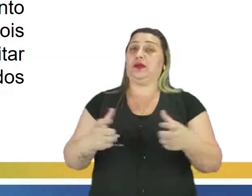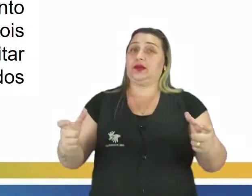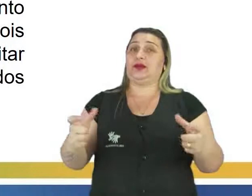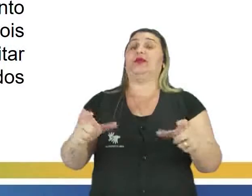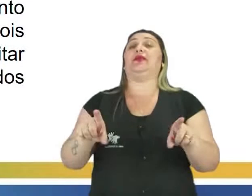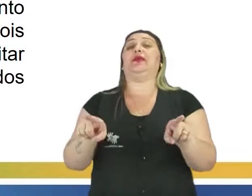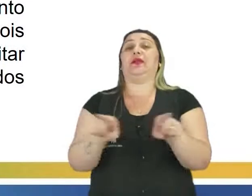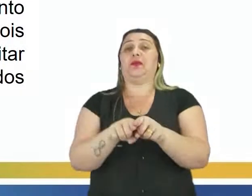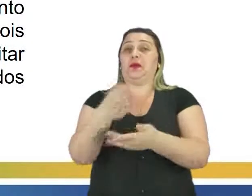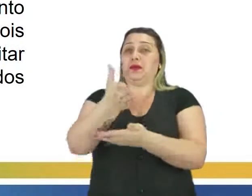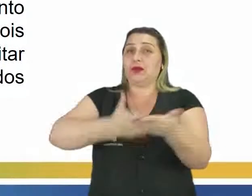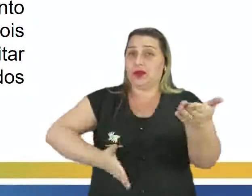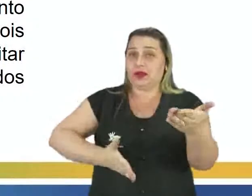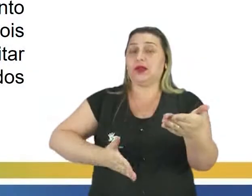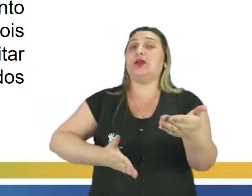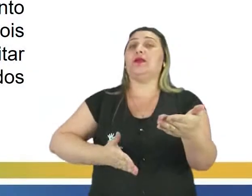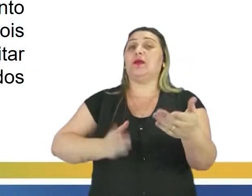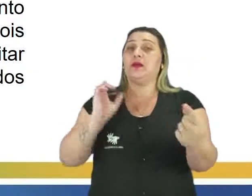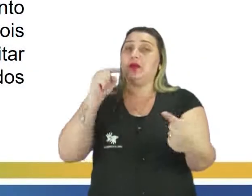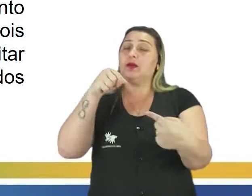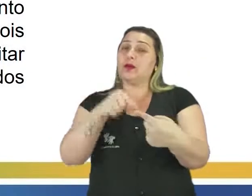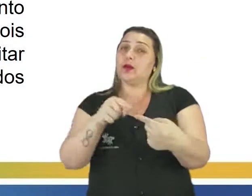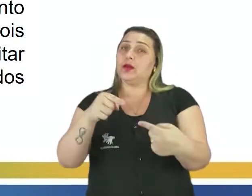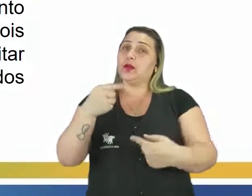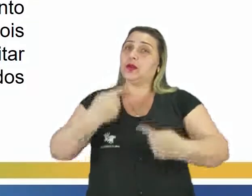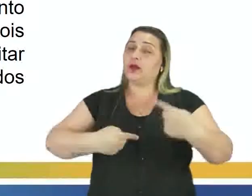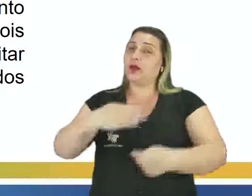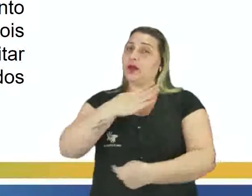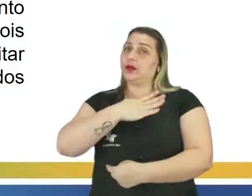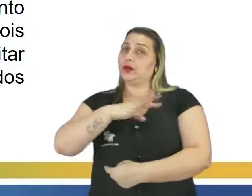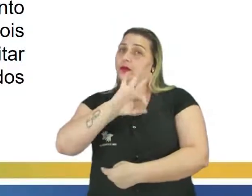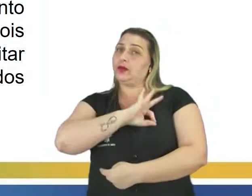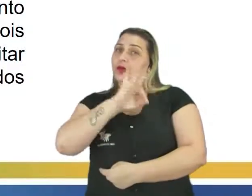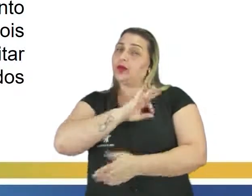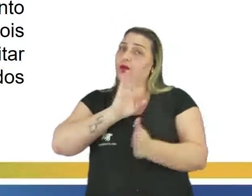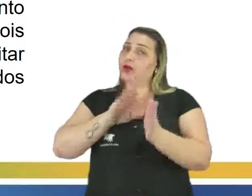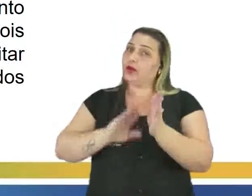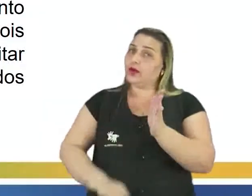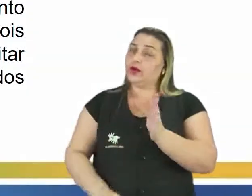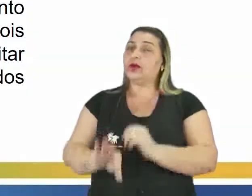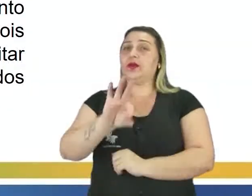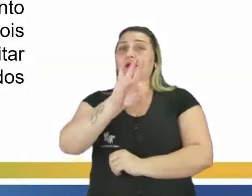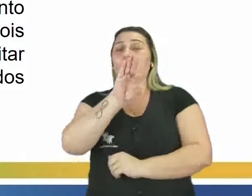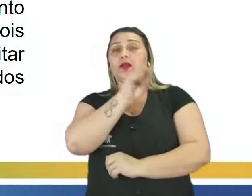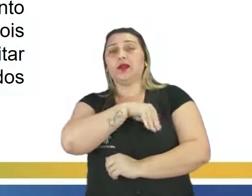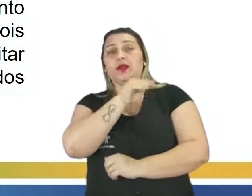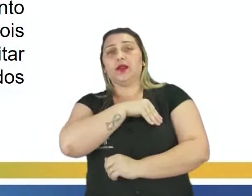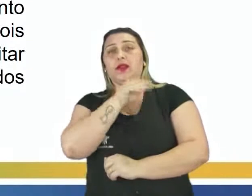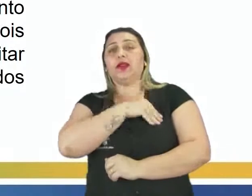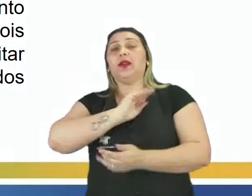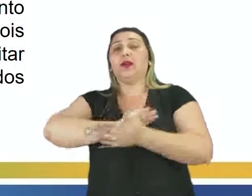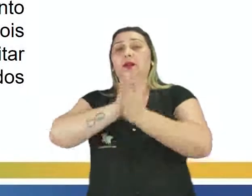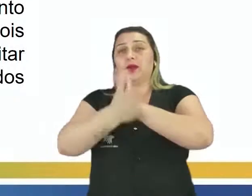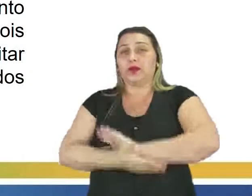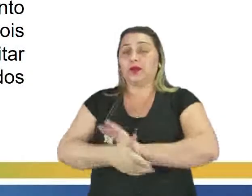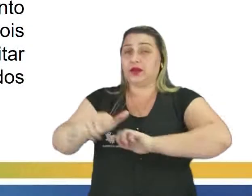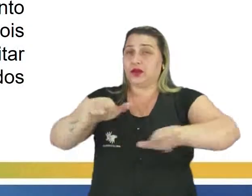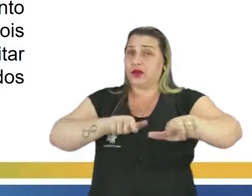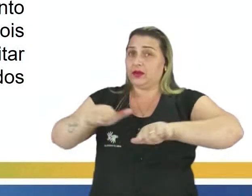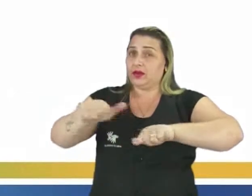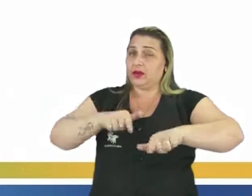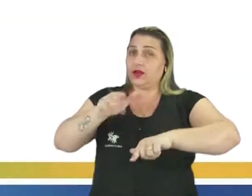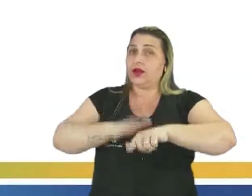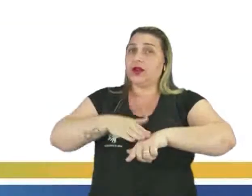reparti-lo. Para atingir tais objetivos, o governo militar reduziu os salários reais e reprimiu a organização dos